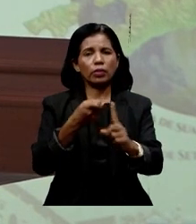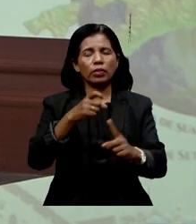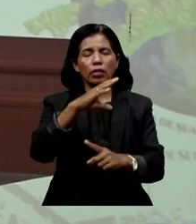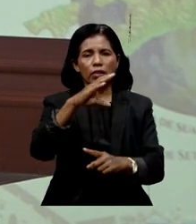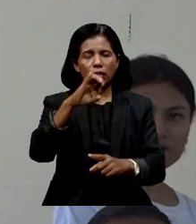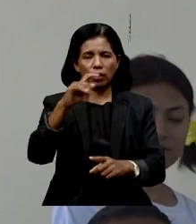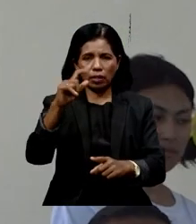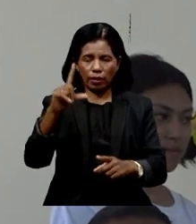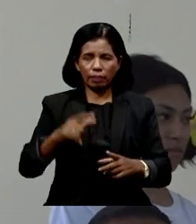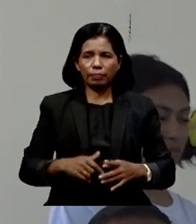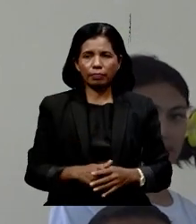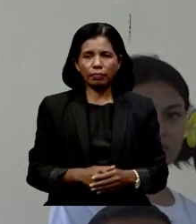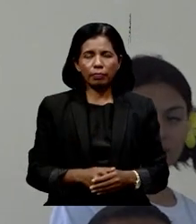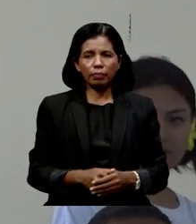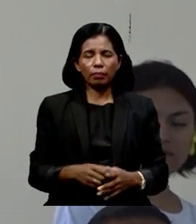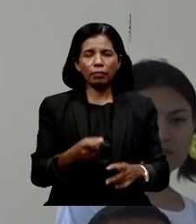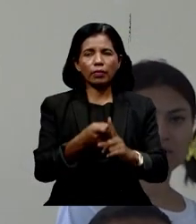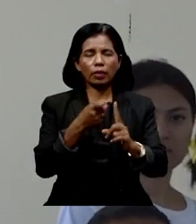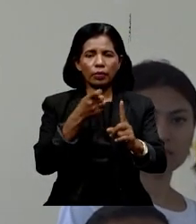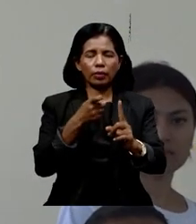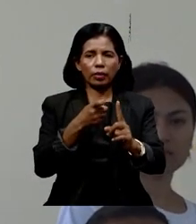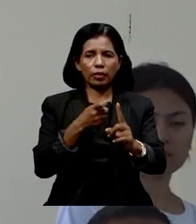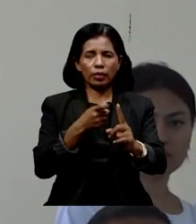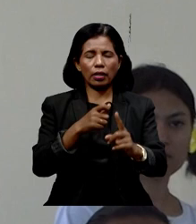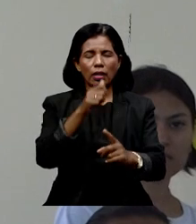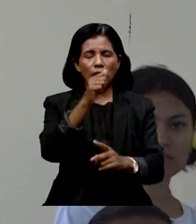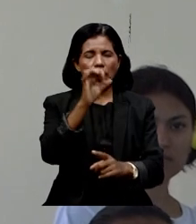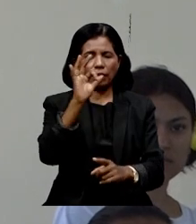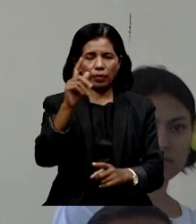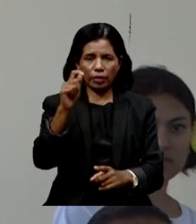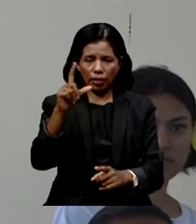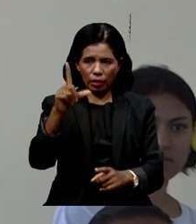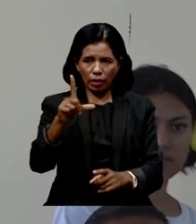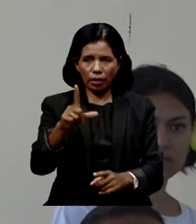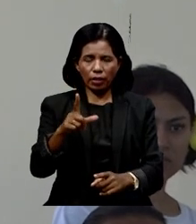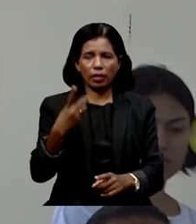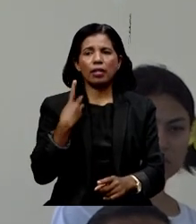Sesseitele. Você parte a MTL, né?